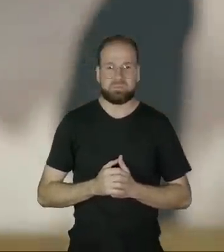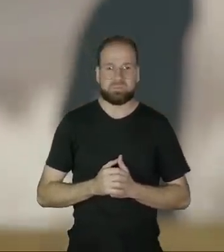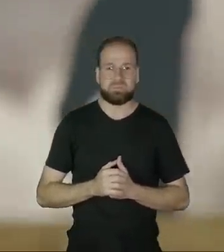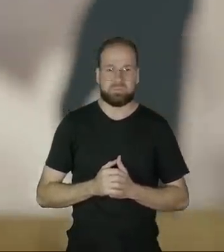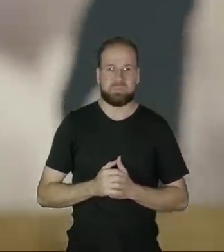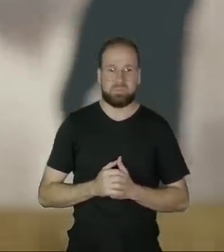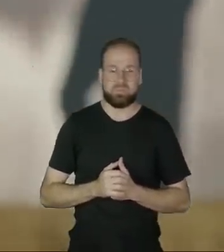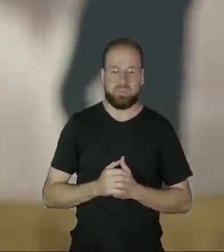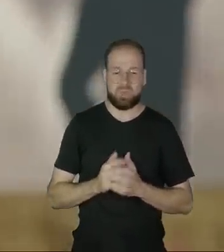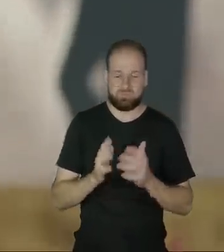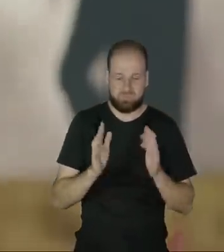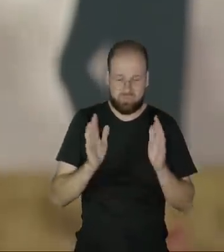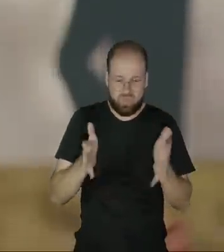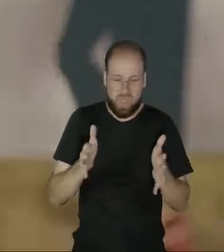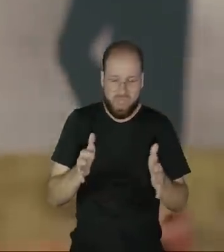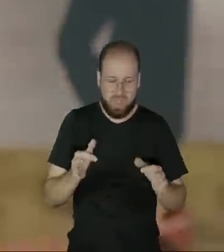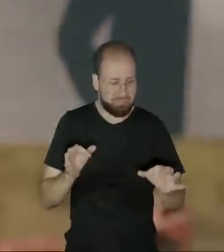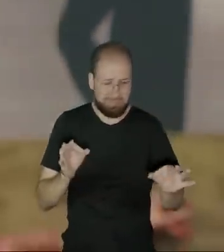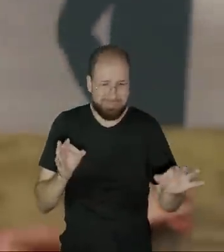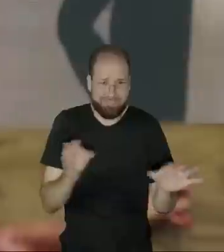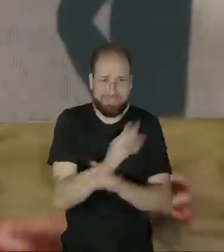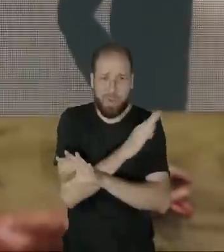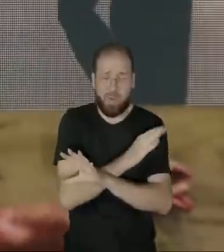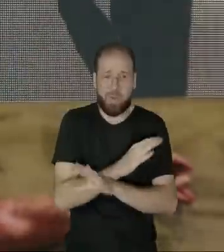Tudo está consumado.